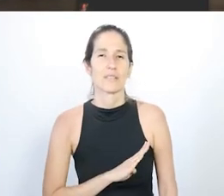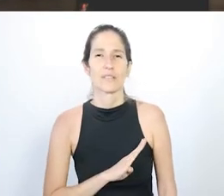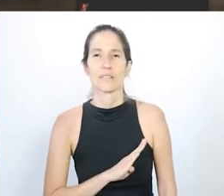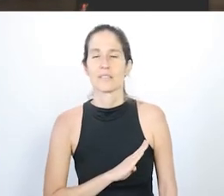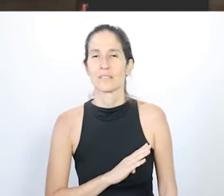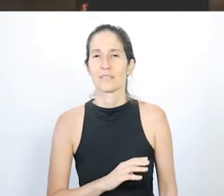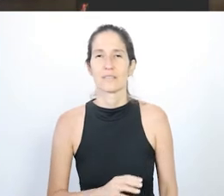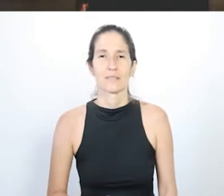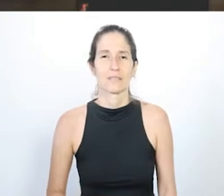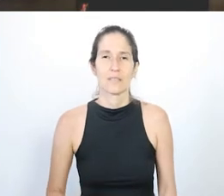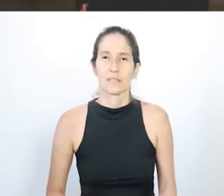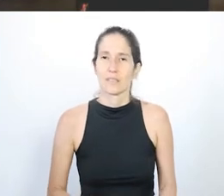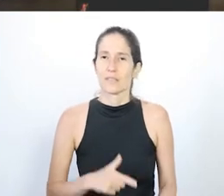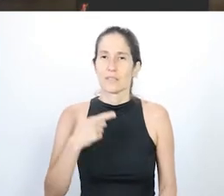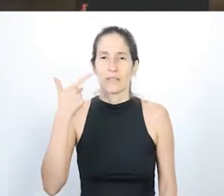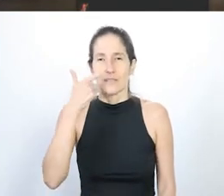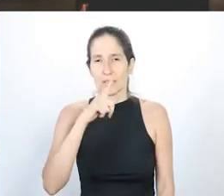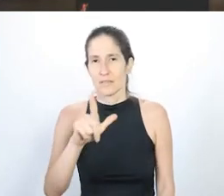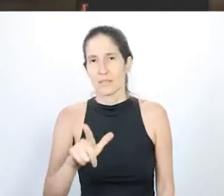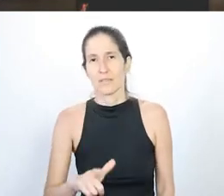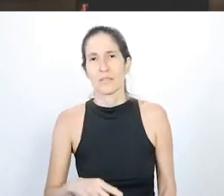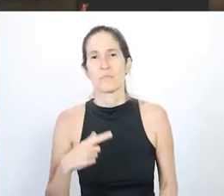porque o cabra doente